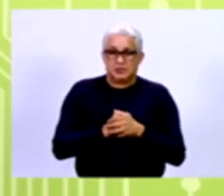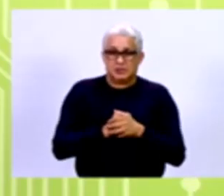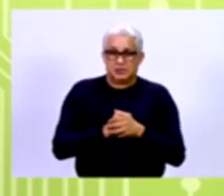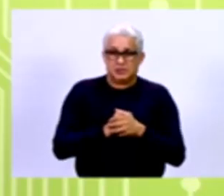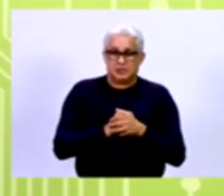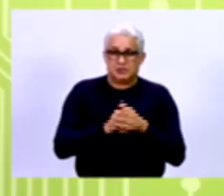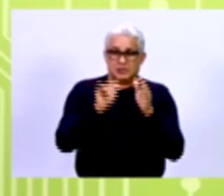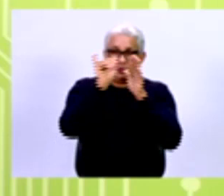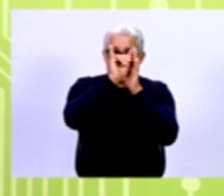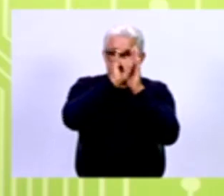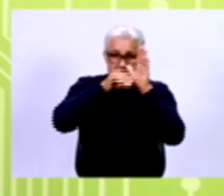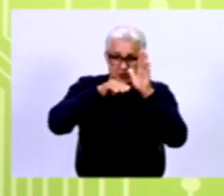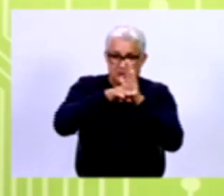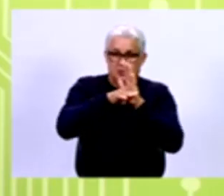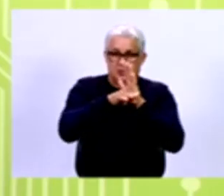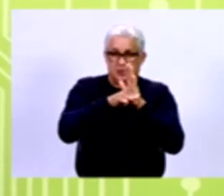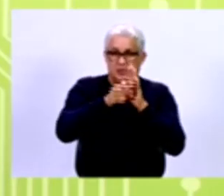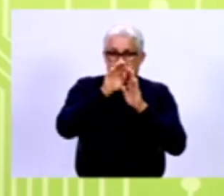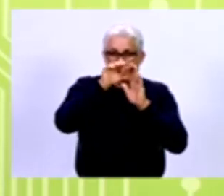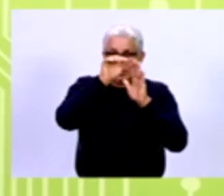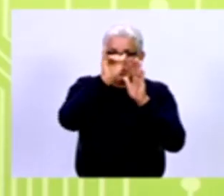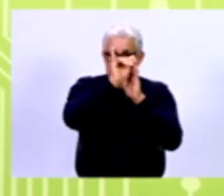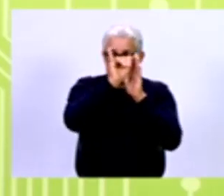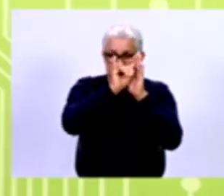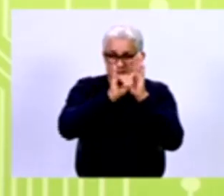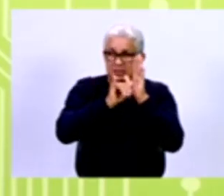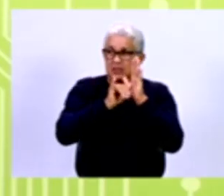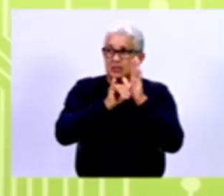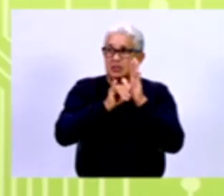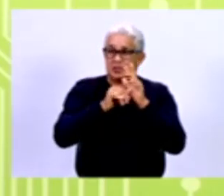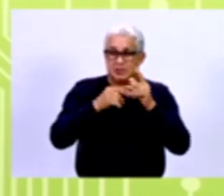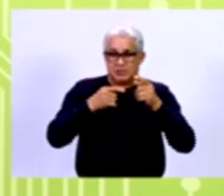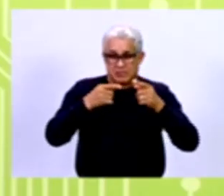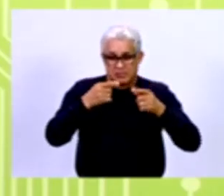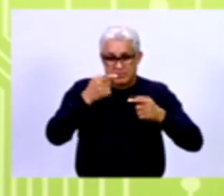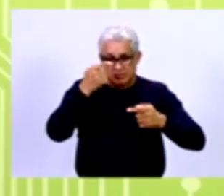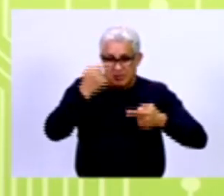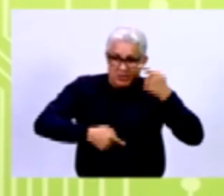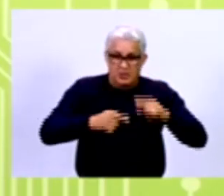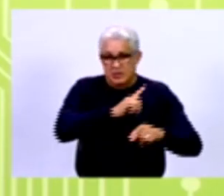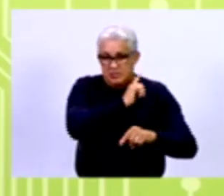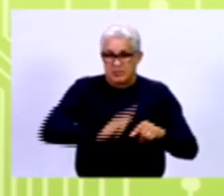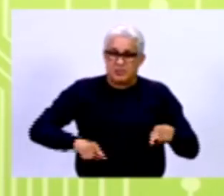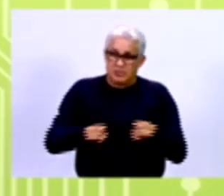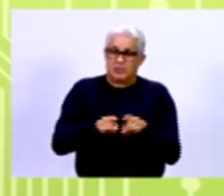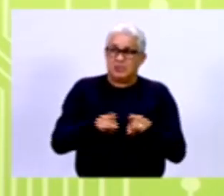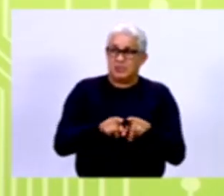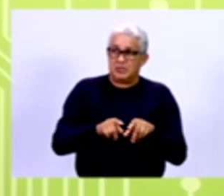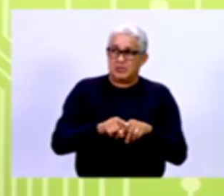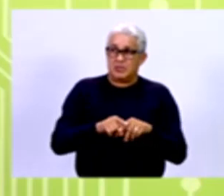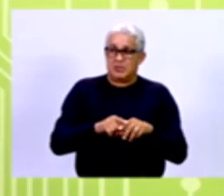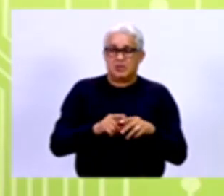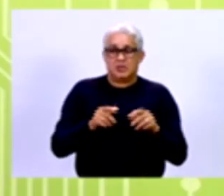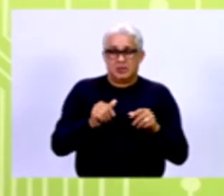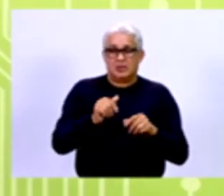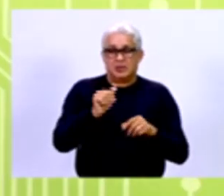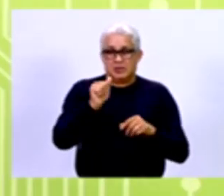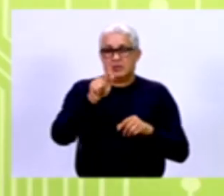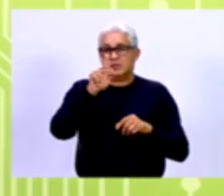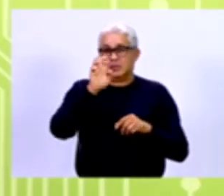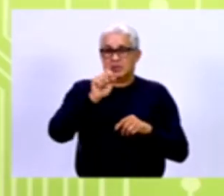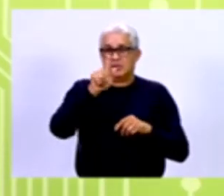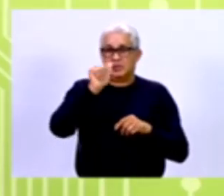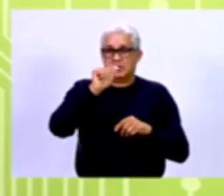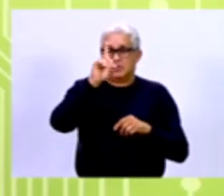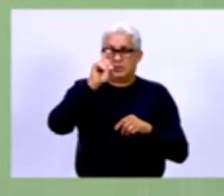implementar políticas públicas e etc. Então é muito importante o processo de mensuração dos agregados e particularmente